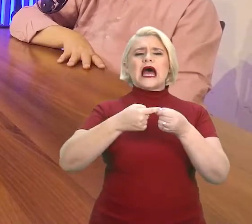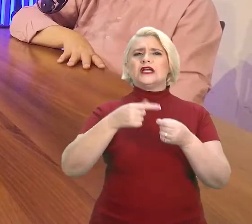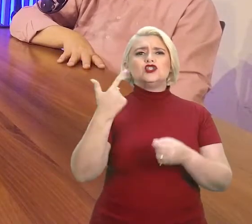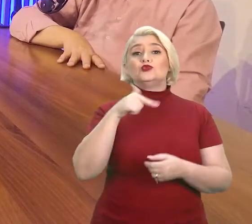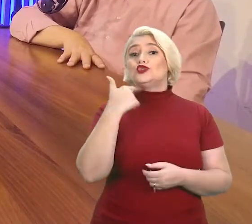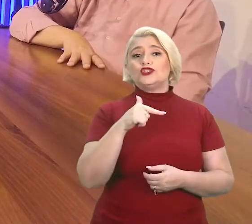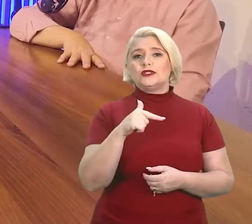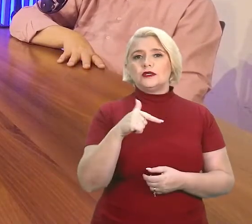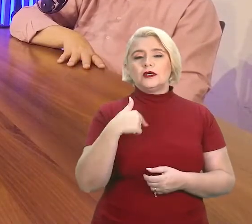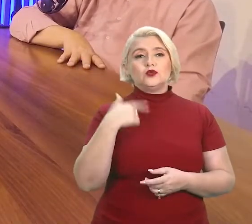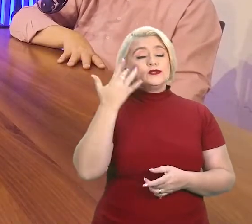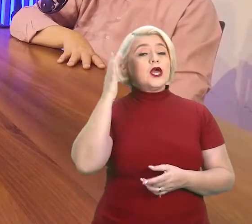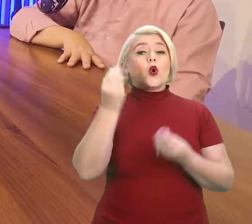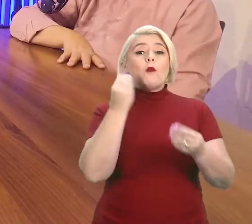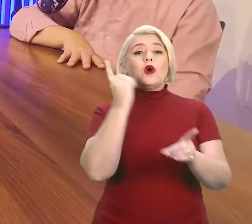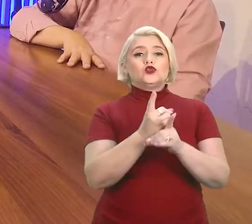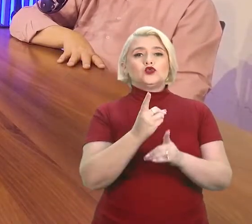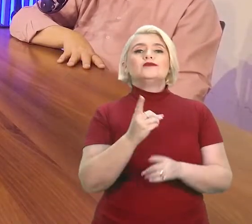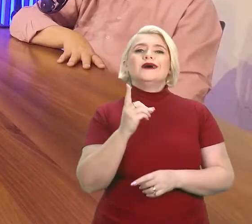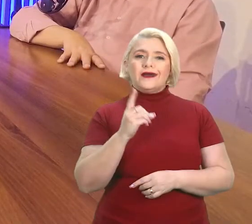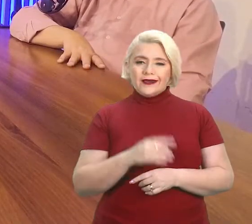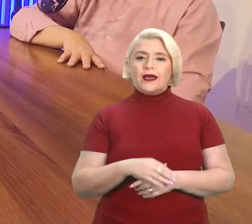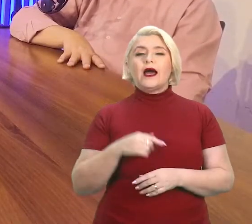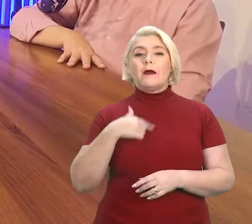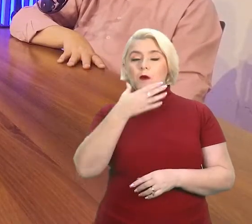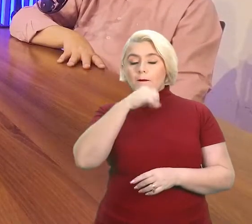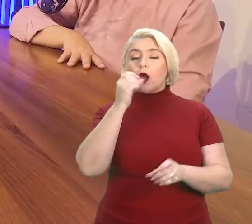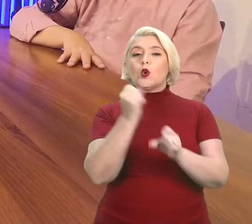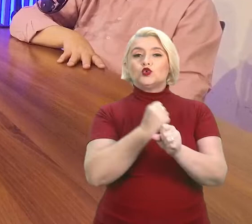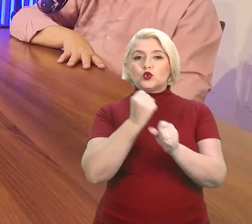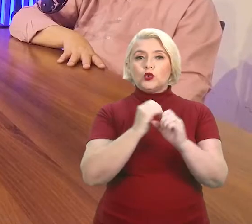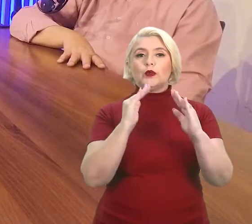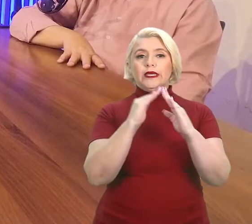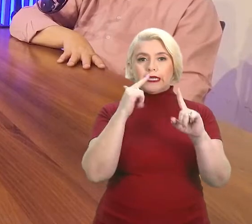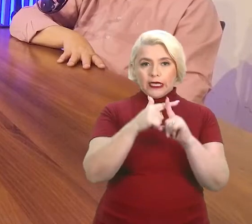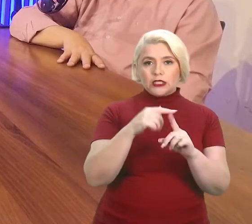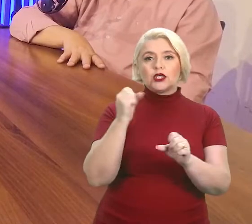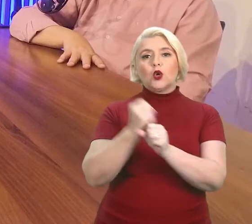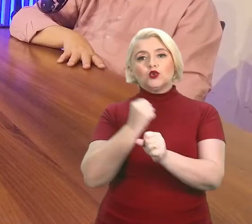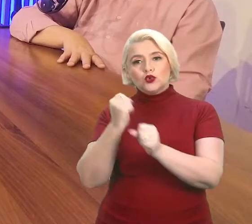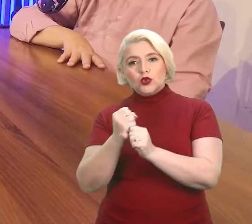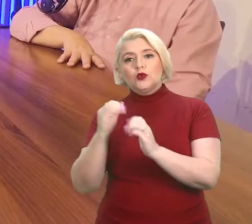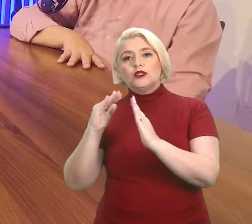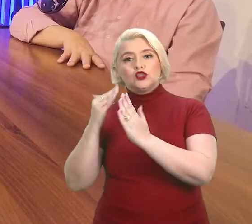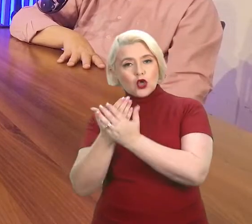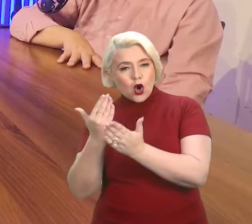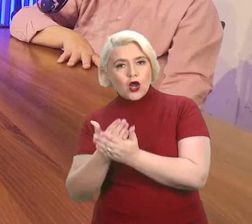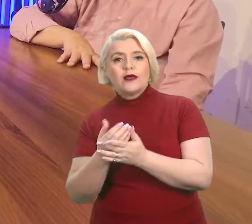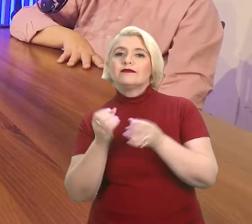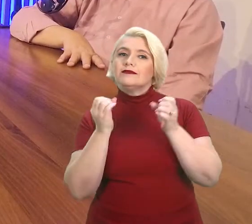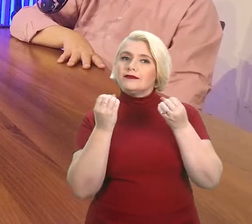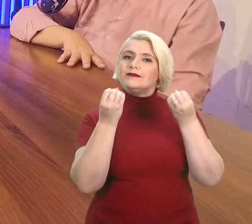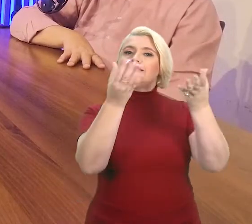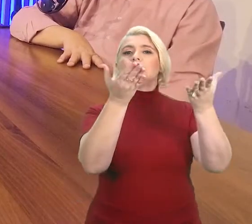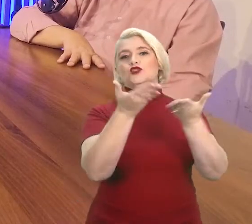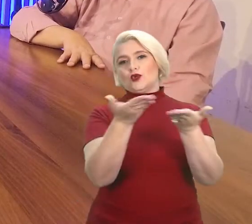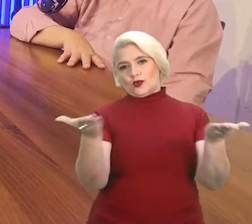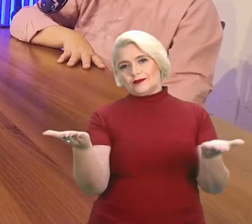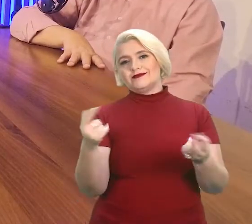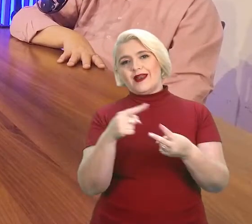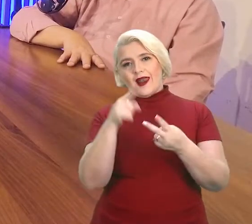lá ele construiu a igreja, construiu uma escola e deixou esse legado lá. A Uma igreja escola e e a uma escola. igreja.